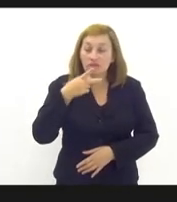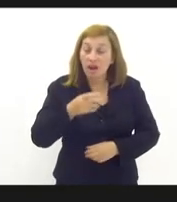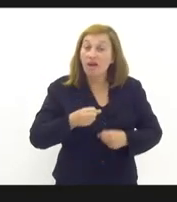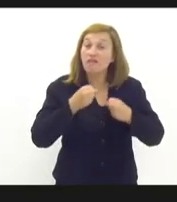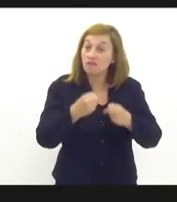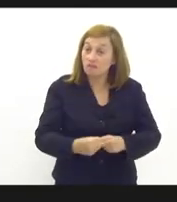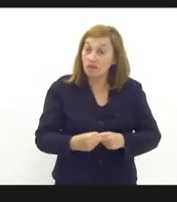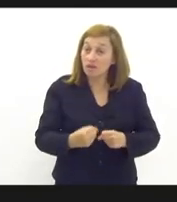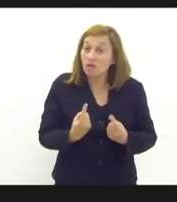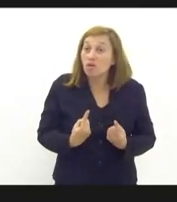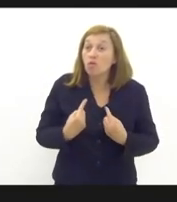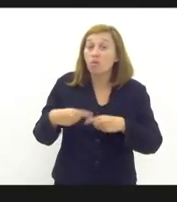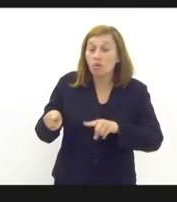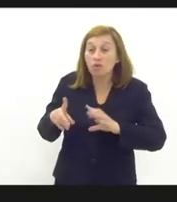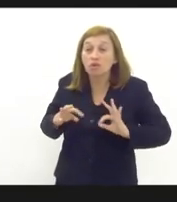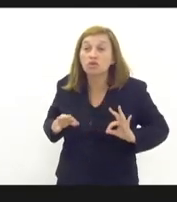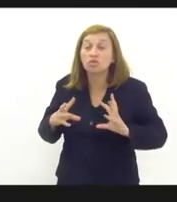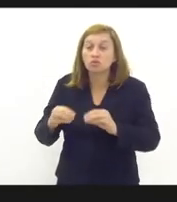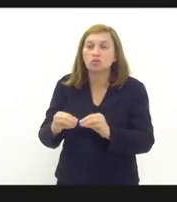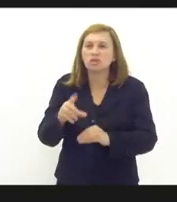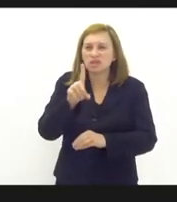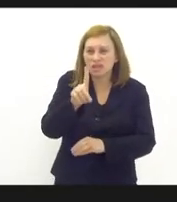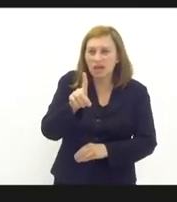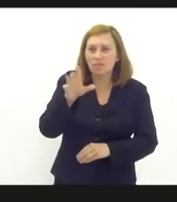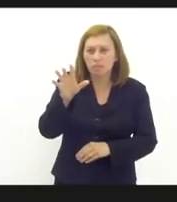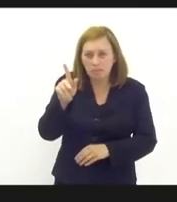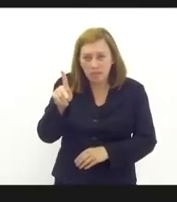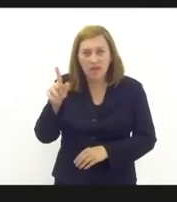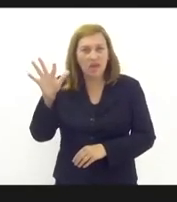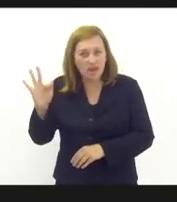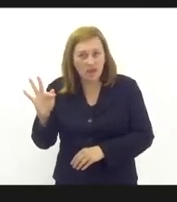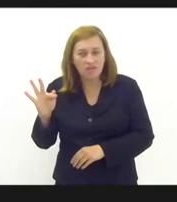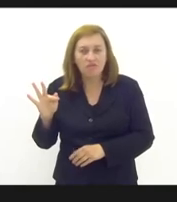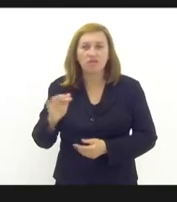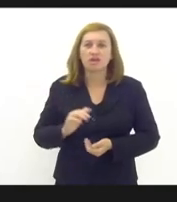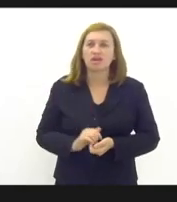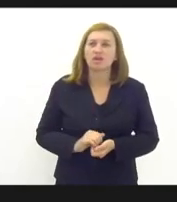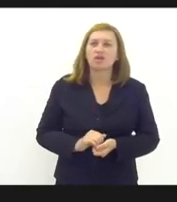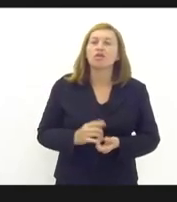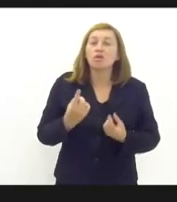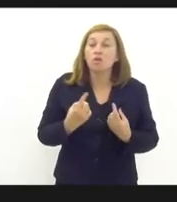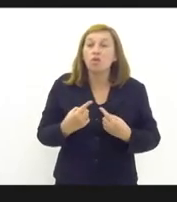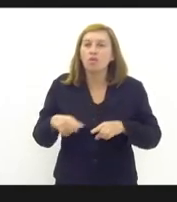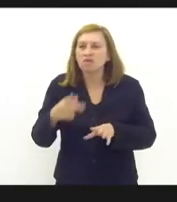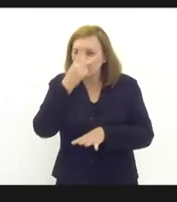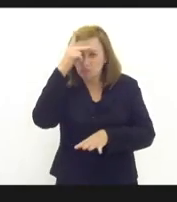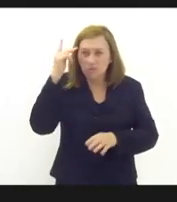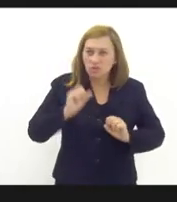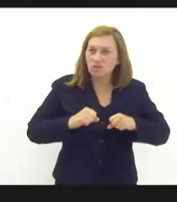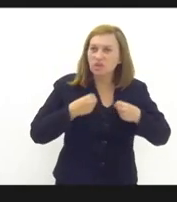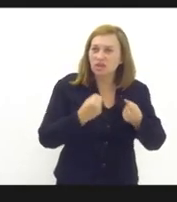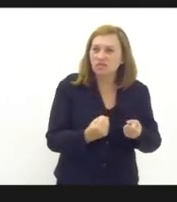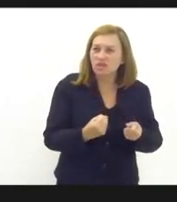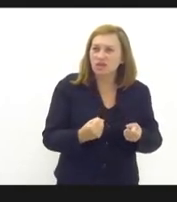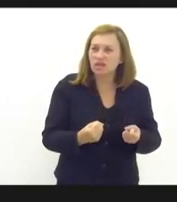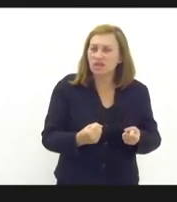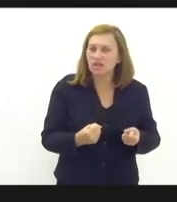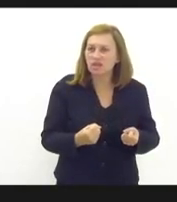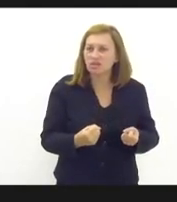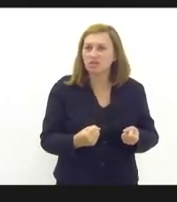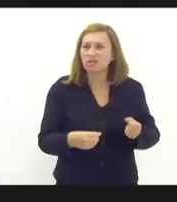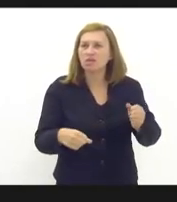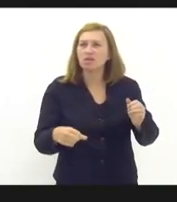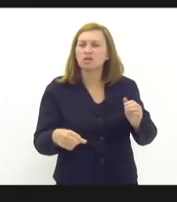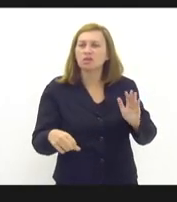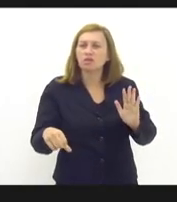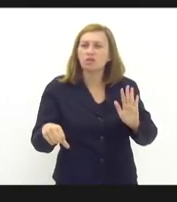firme contra isso, contra a DPF, contra esses, né, contra essas pessoas que estão defendendo a legalização e descriminalização